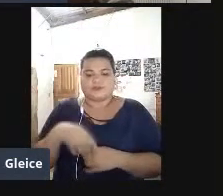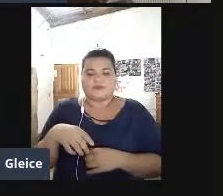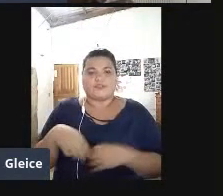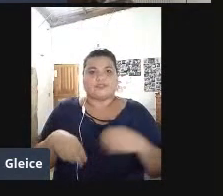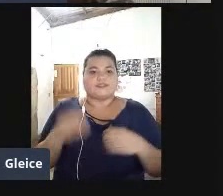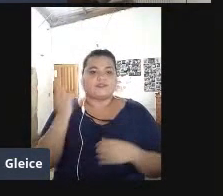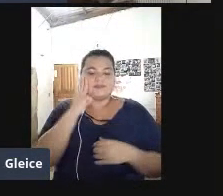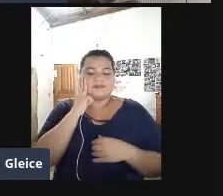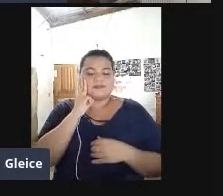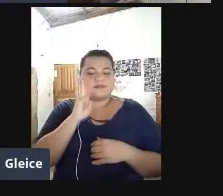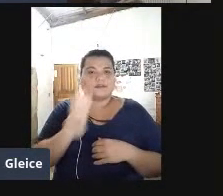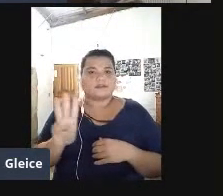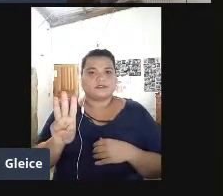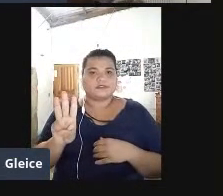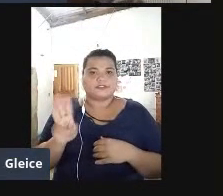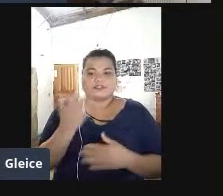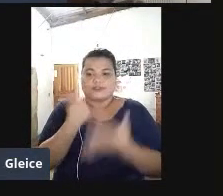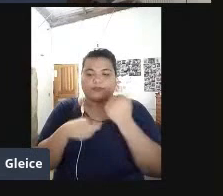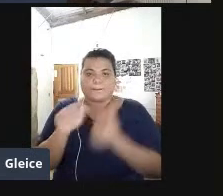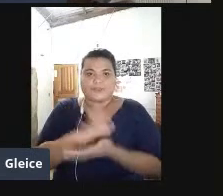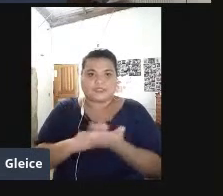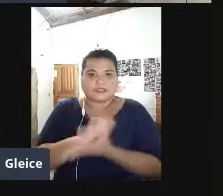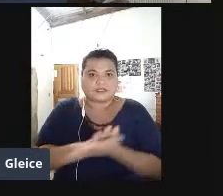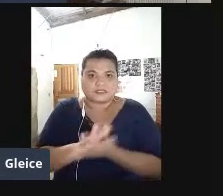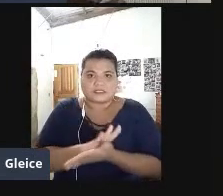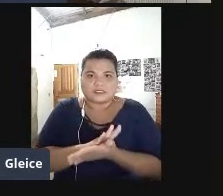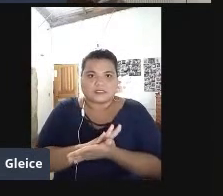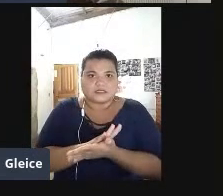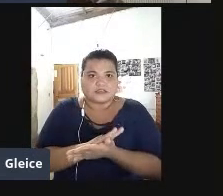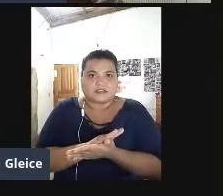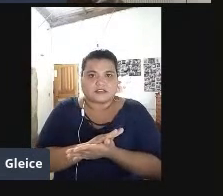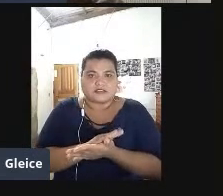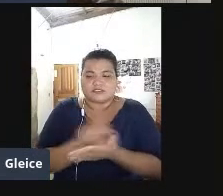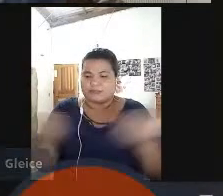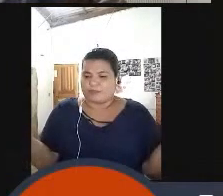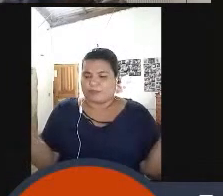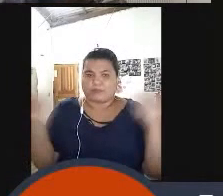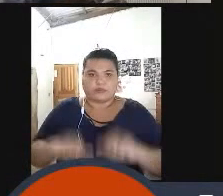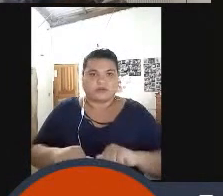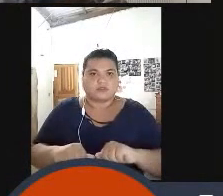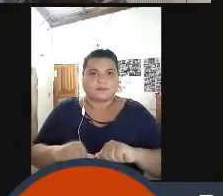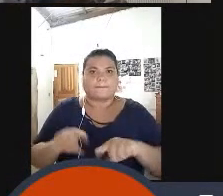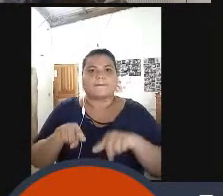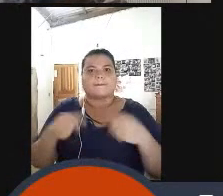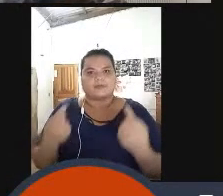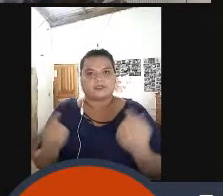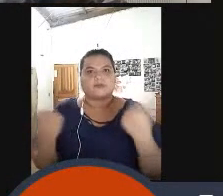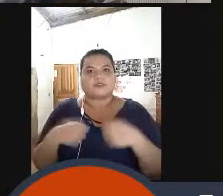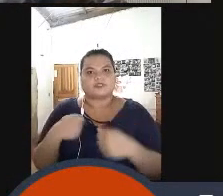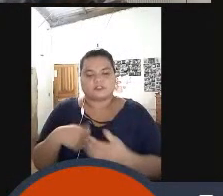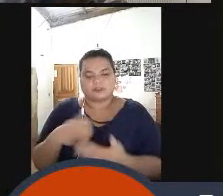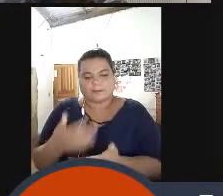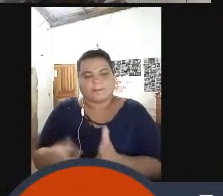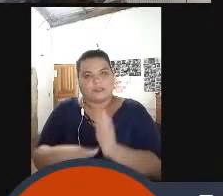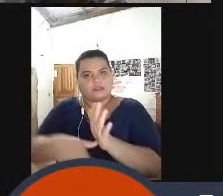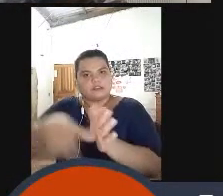gente entende que alimenta o paciente nas primeiras 6 horas, a gente faz nutrição ultra precoce. A gente rompe qualquer tipo de